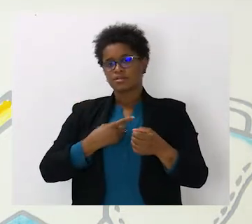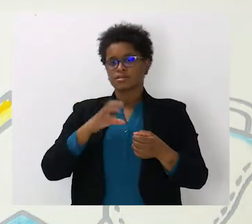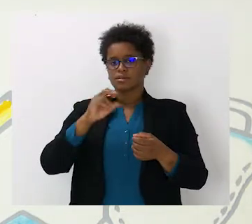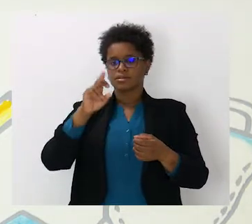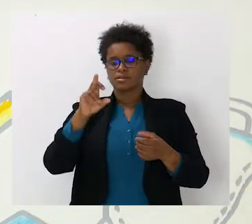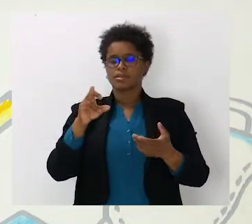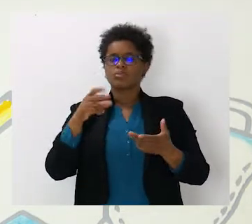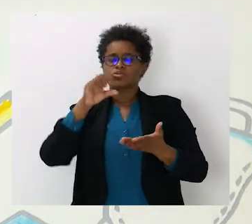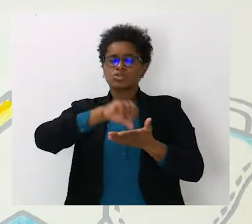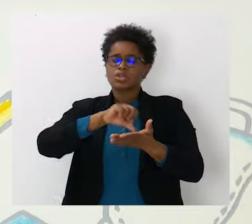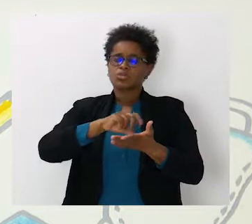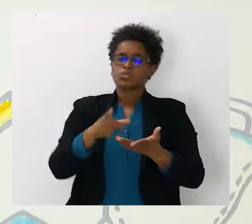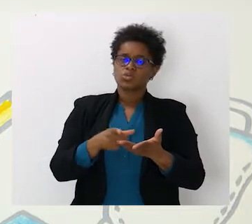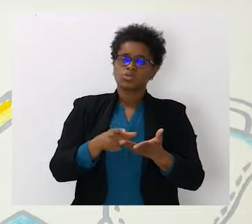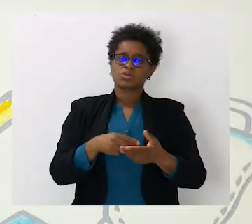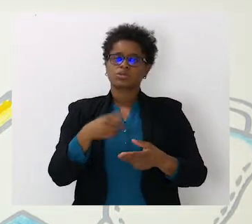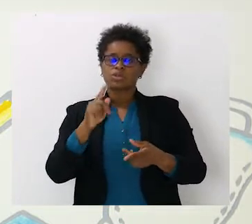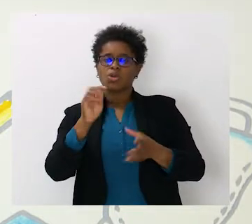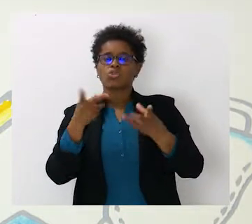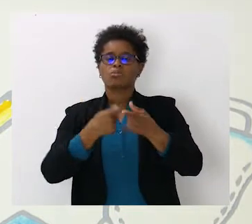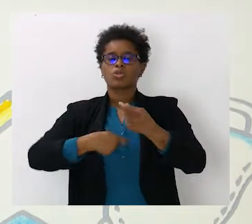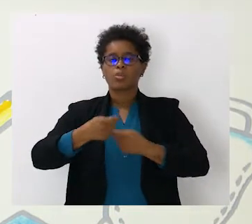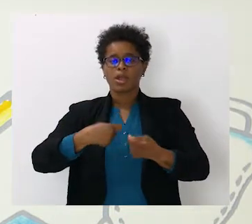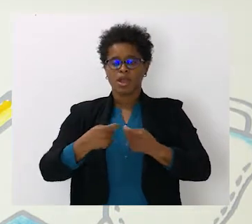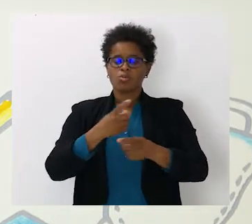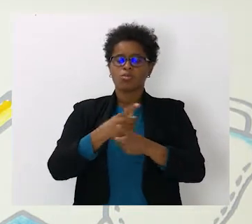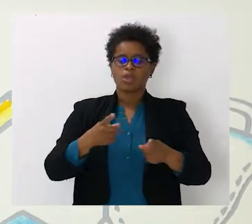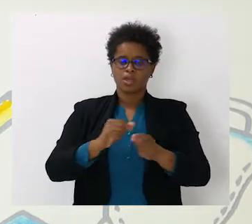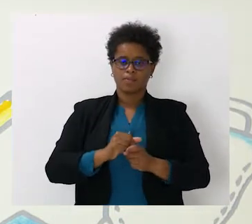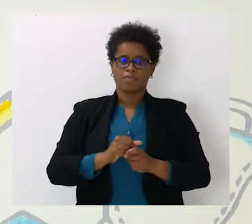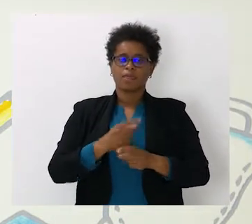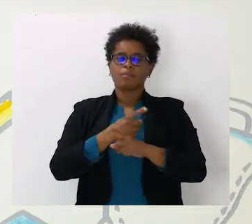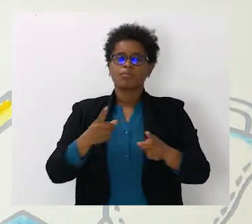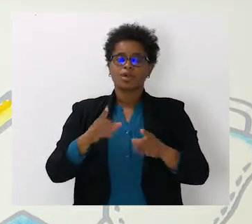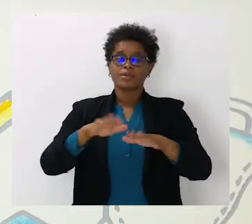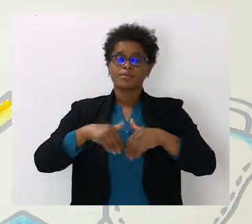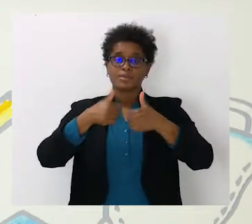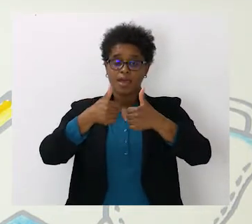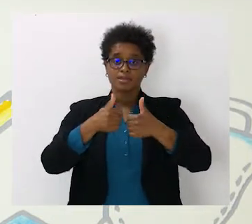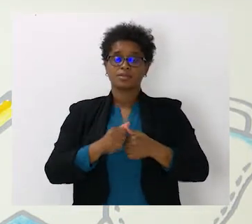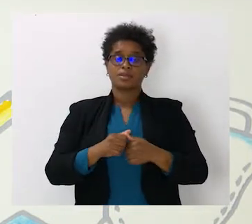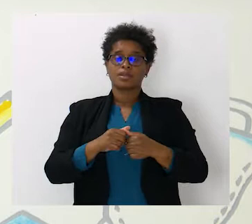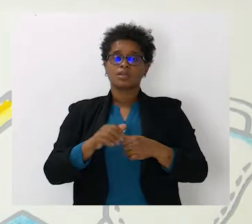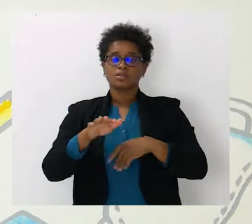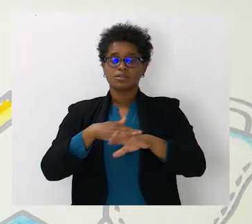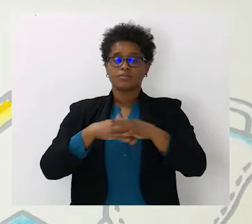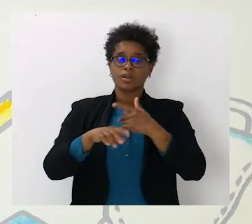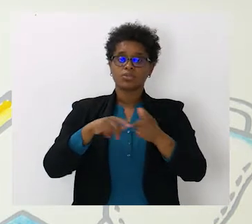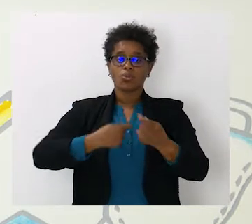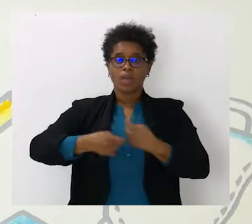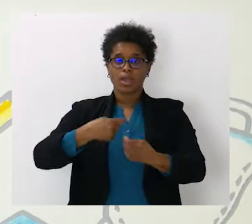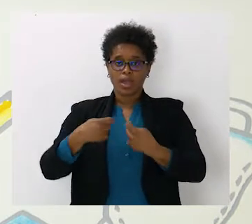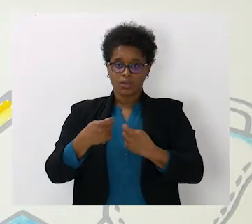caracterizada por centro de economia de mercado. Por quê? Porque é na cidade que se